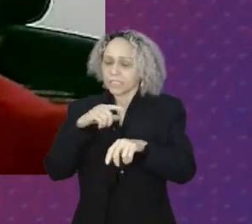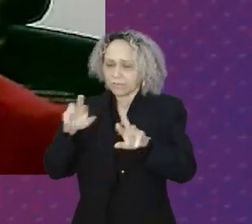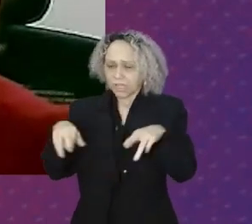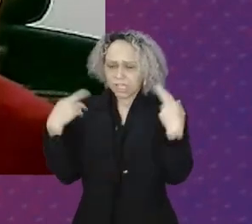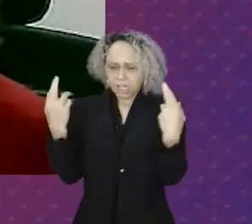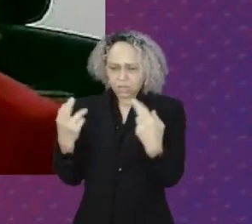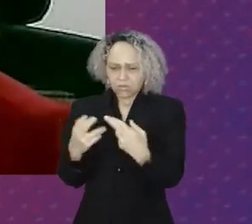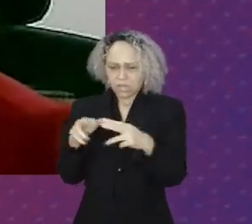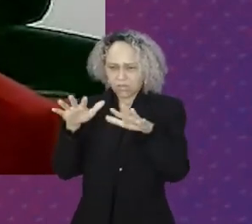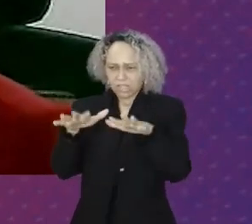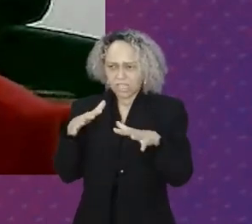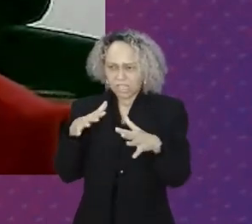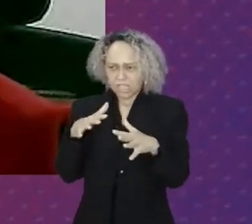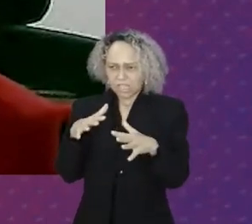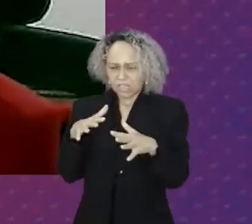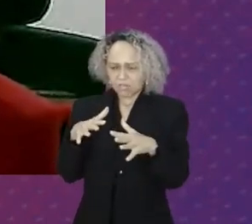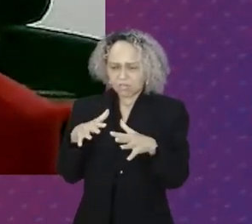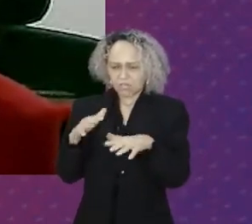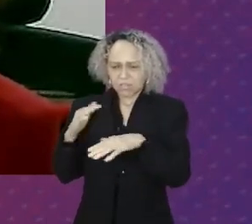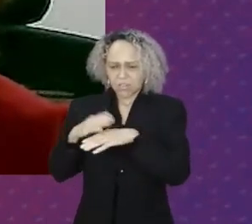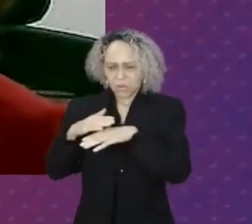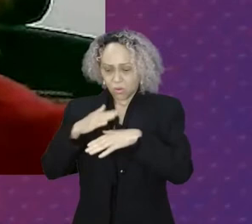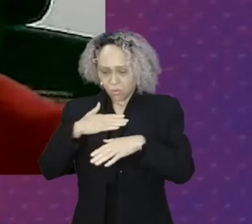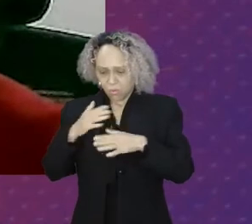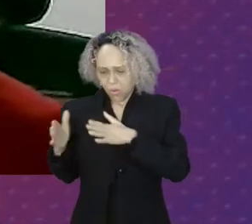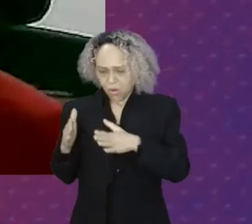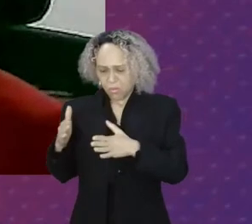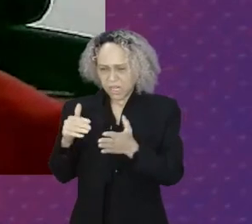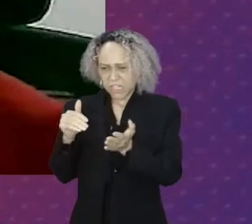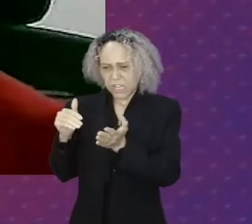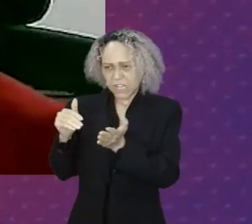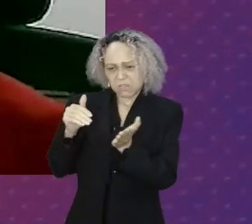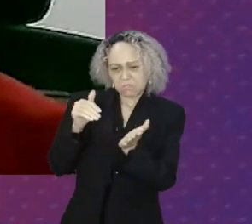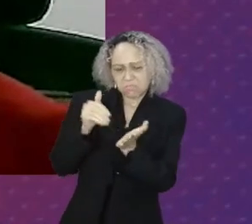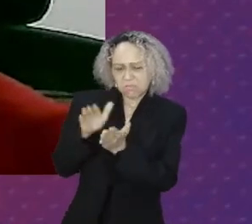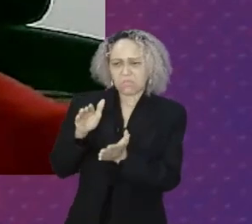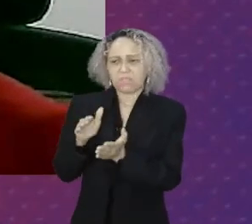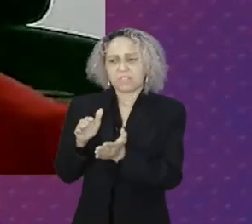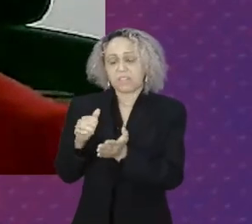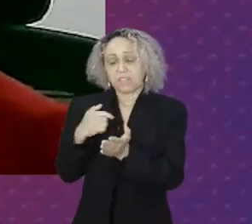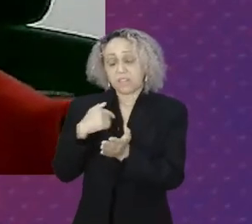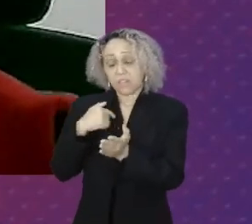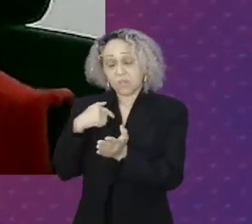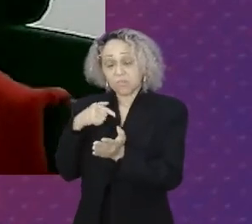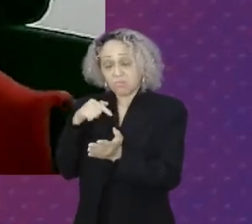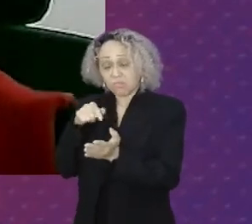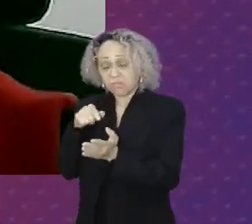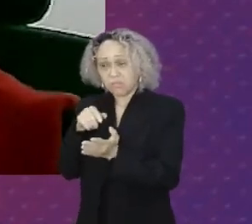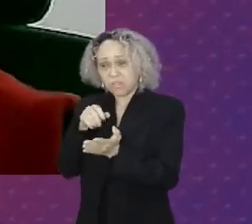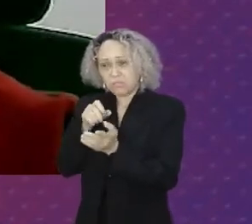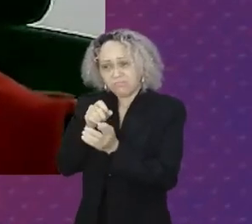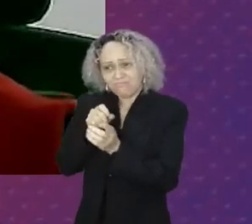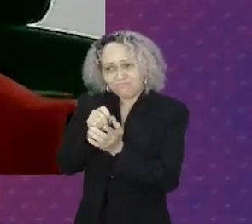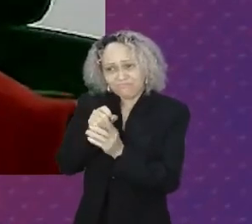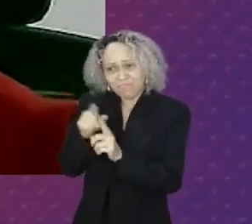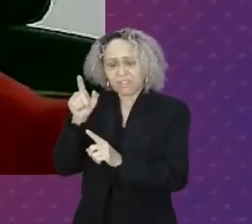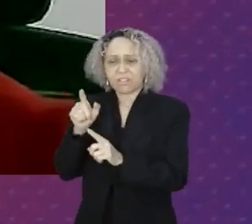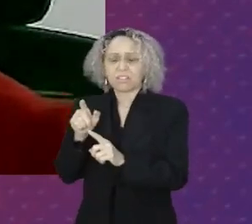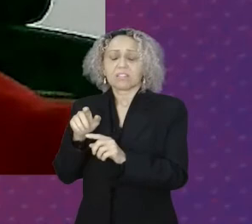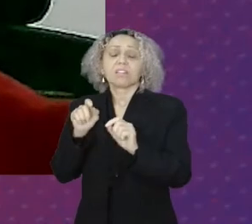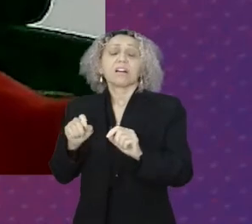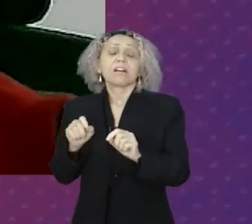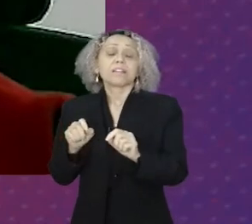uma notícia de fato à Justiça Eleitoral aqui em São Miguel do Oeste. E rapidamente o